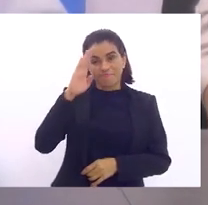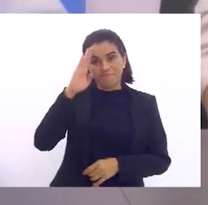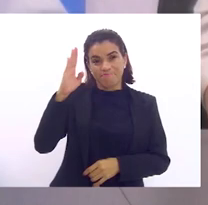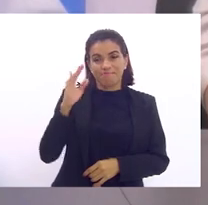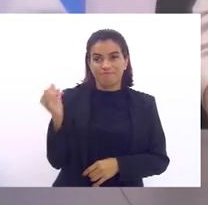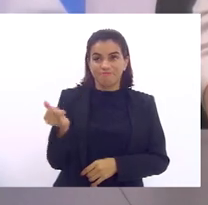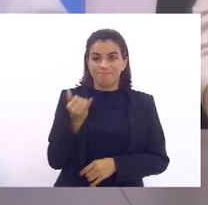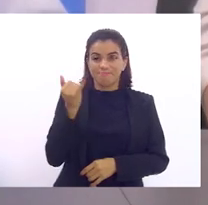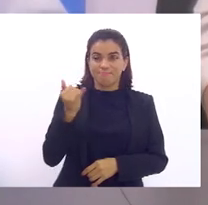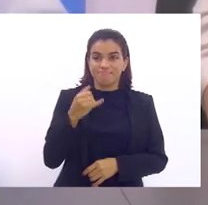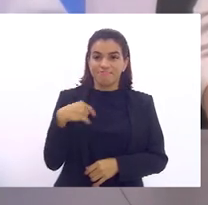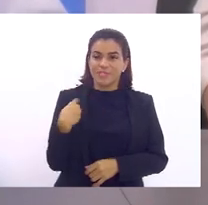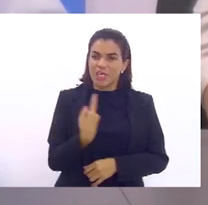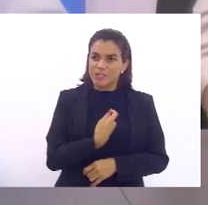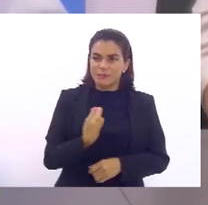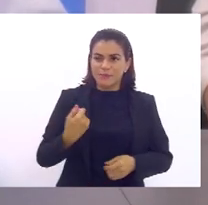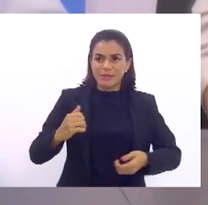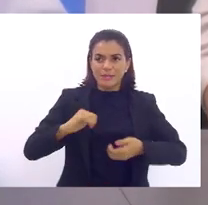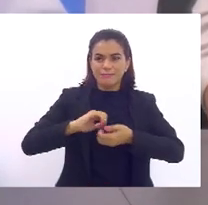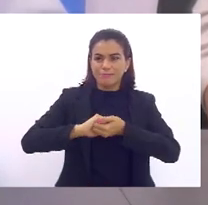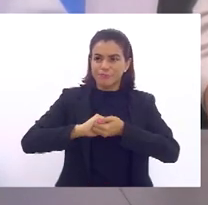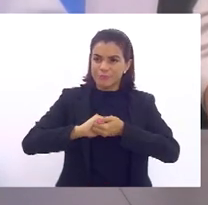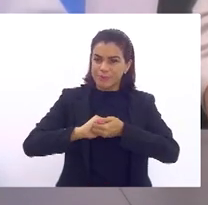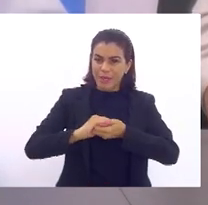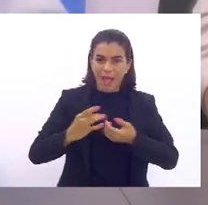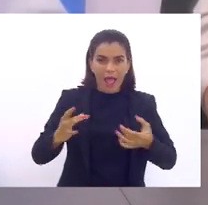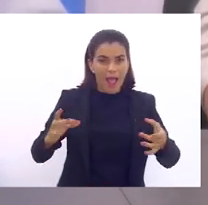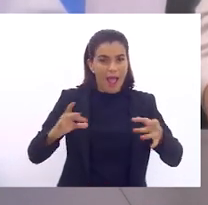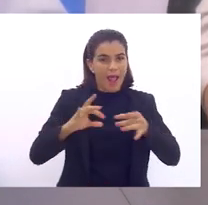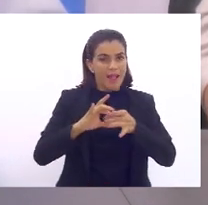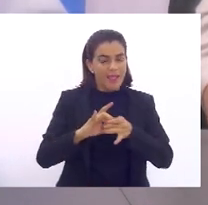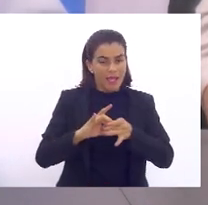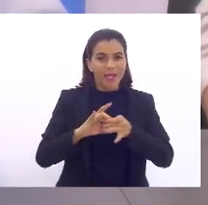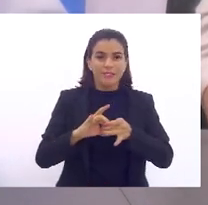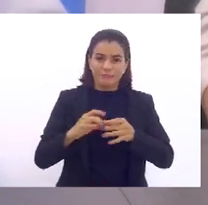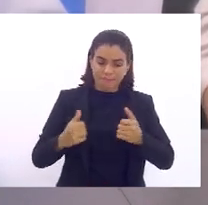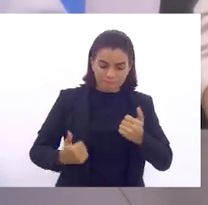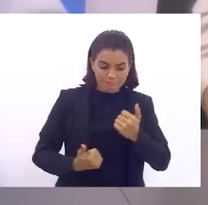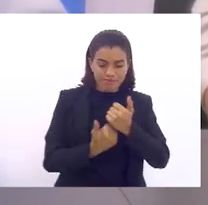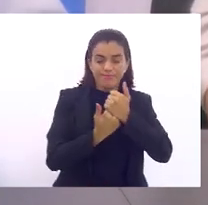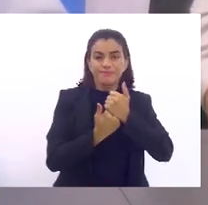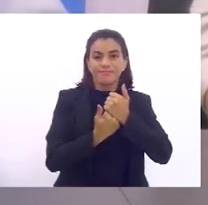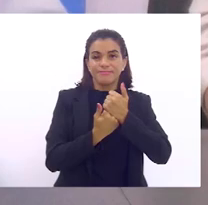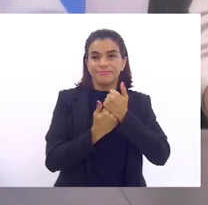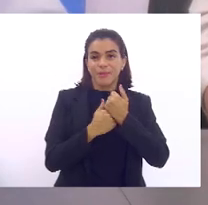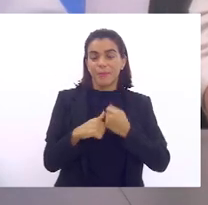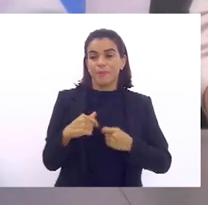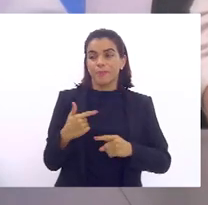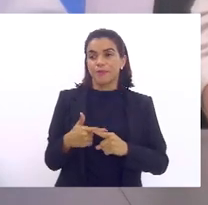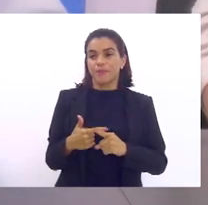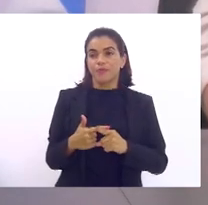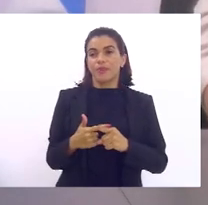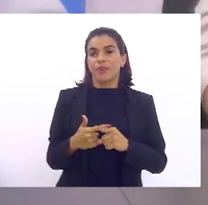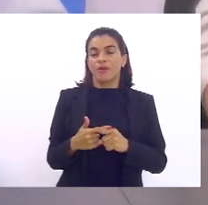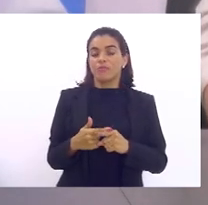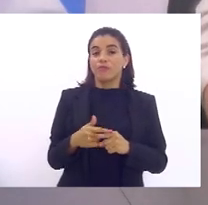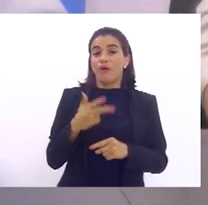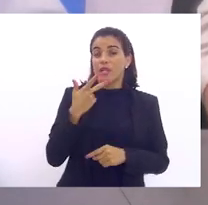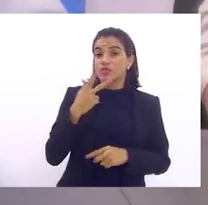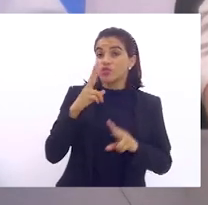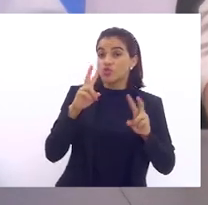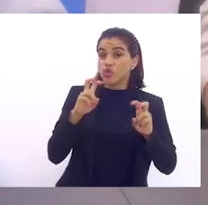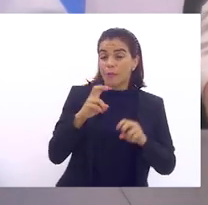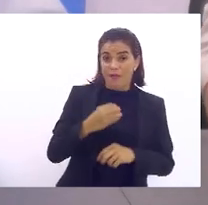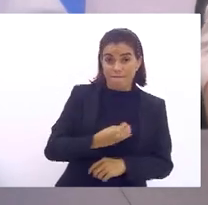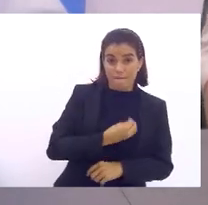vai ter que ser aliadas nessas lutas aliadas porque a gente tá falando eh entre a vida e a morte